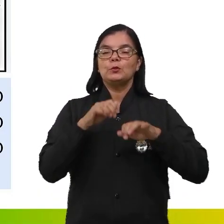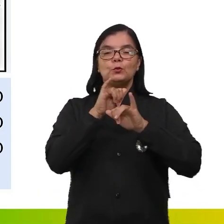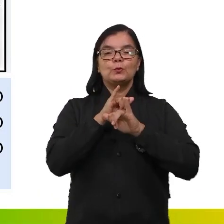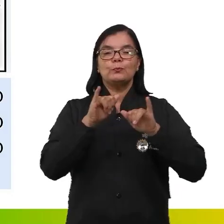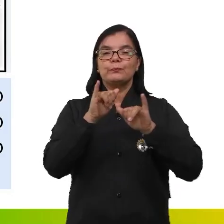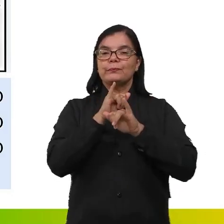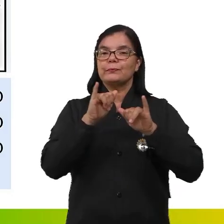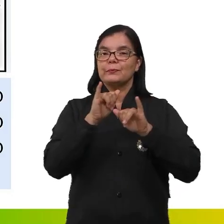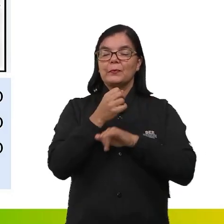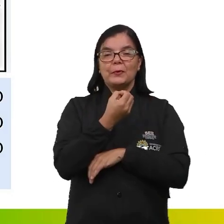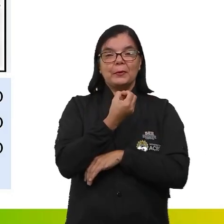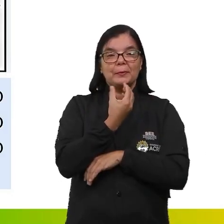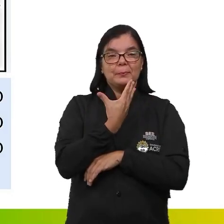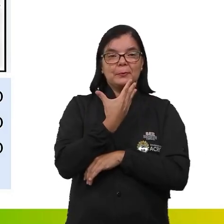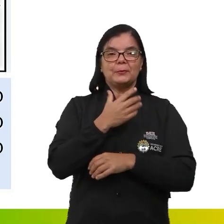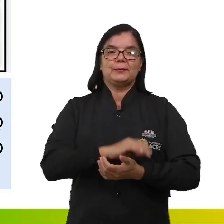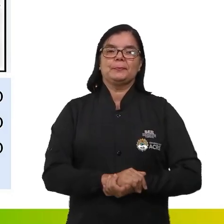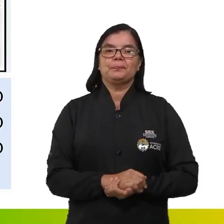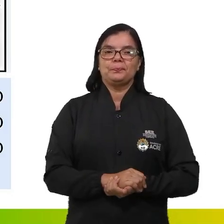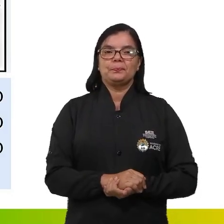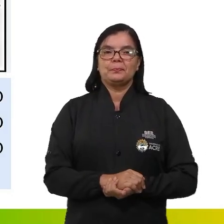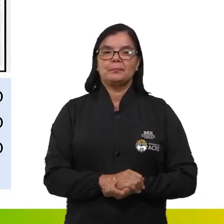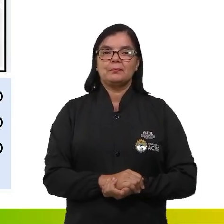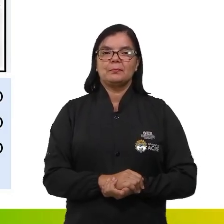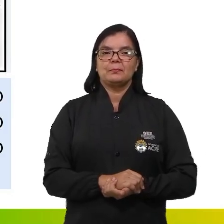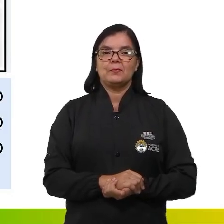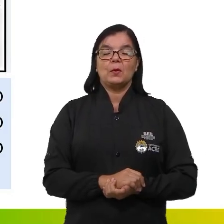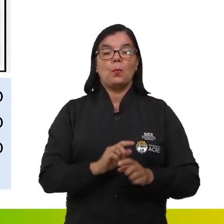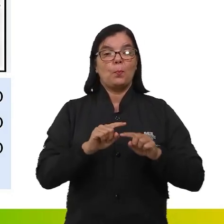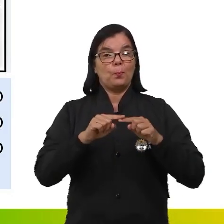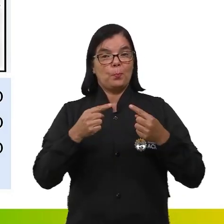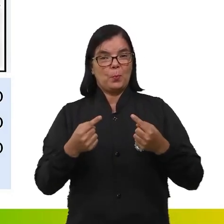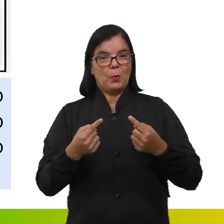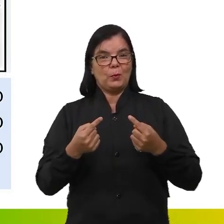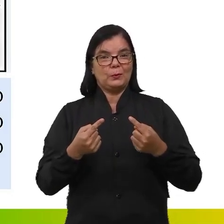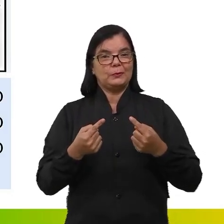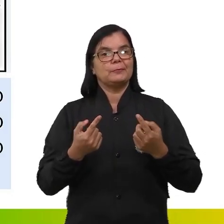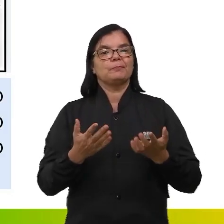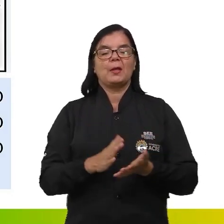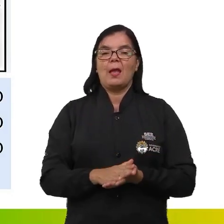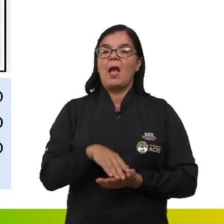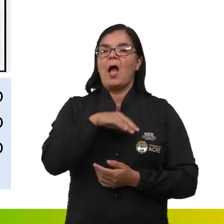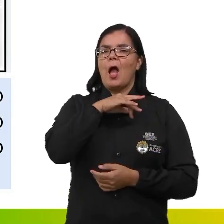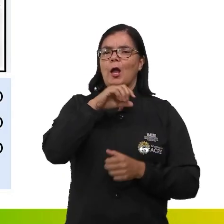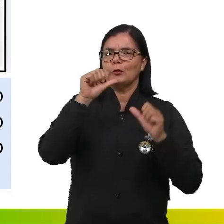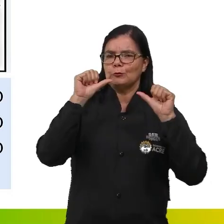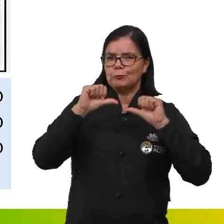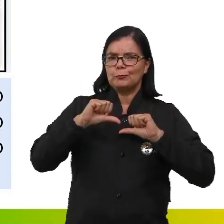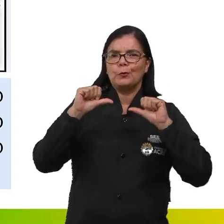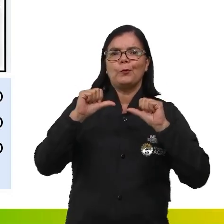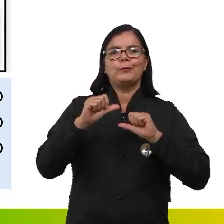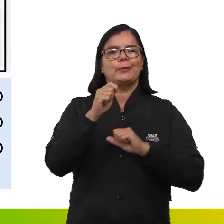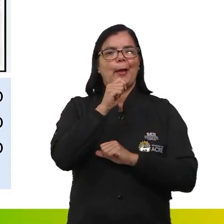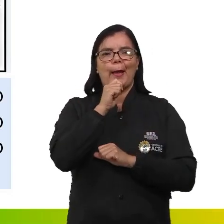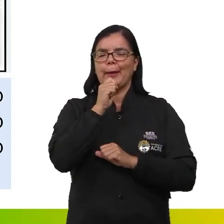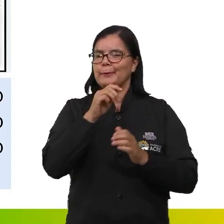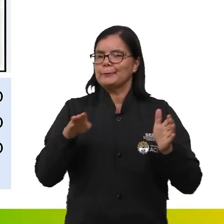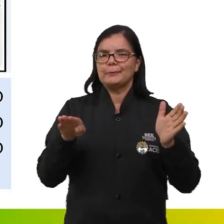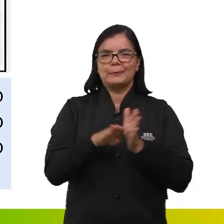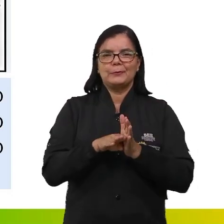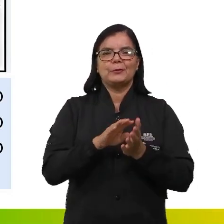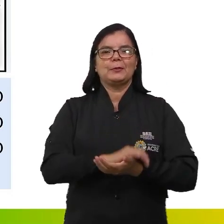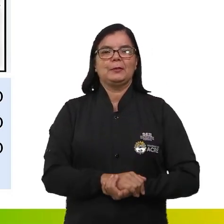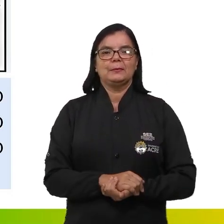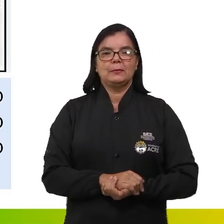preciso de uma notícia boa. Pois não, as más notícias ainda não